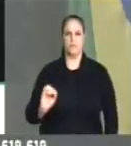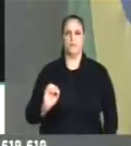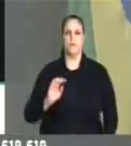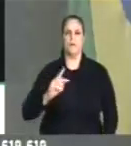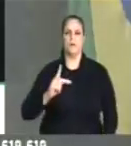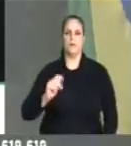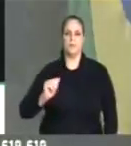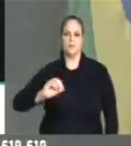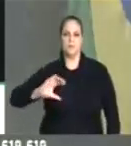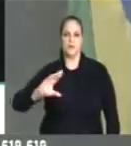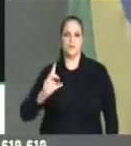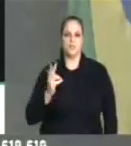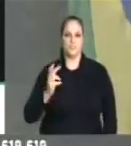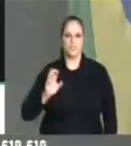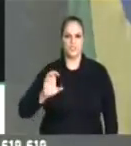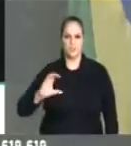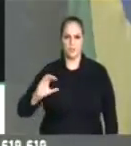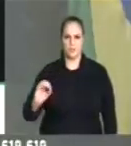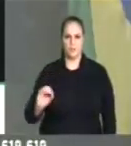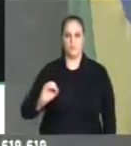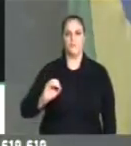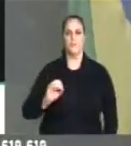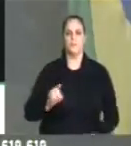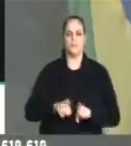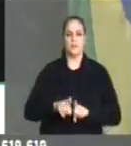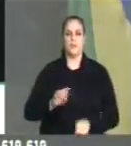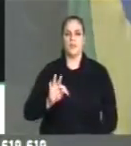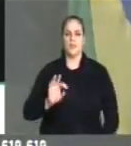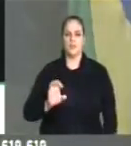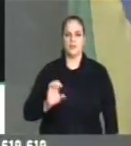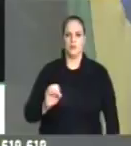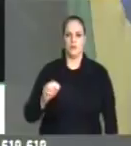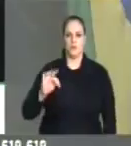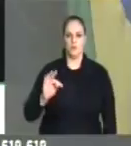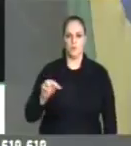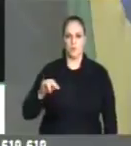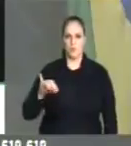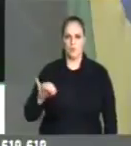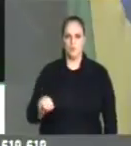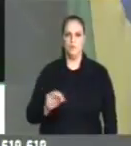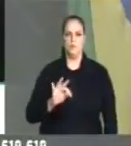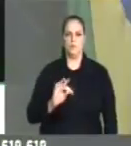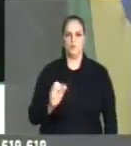Pacheco Chaves, Antônio Vilela, Tancredo,